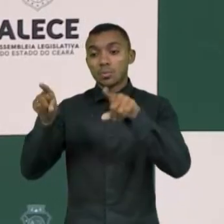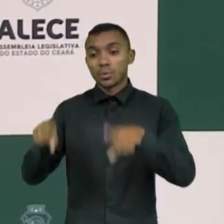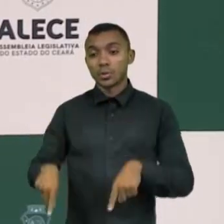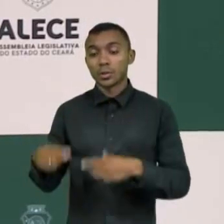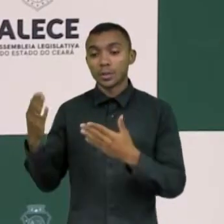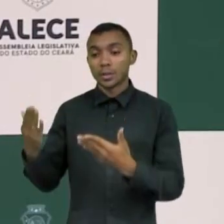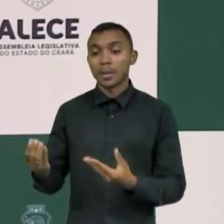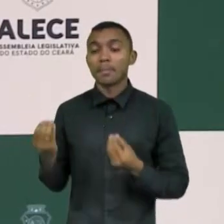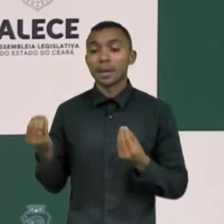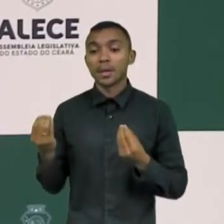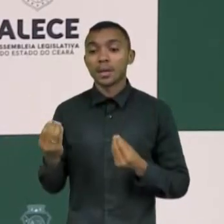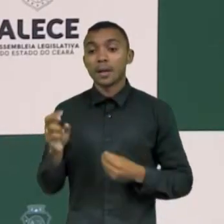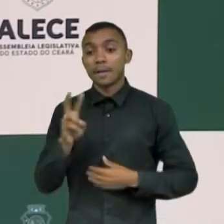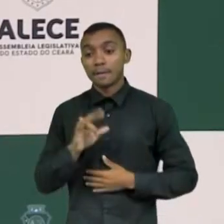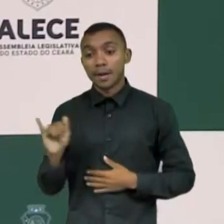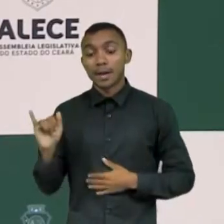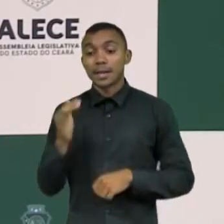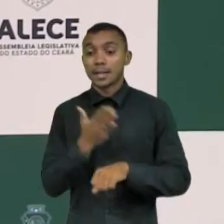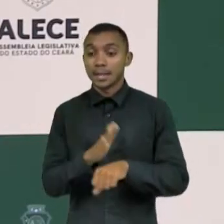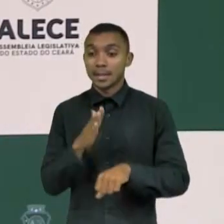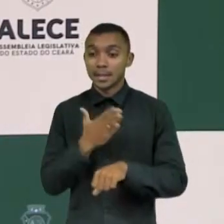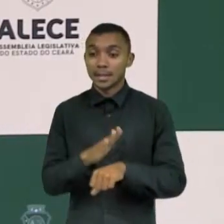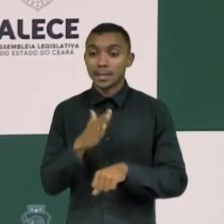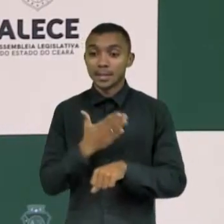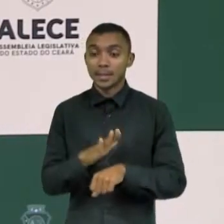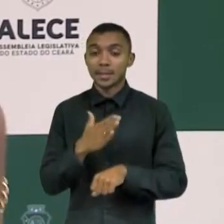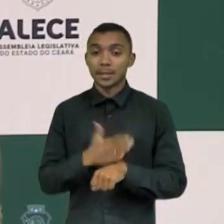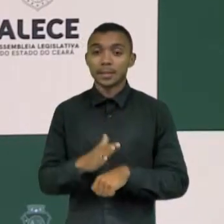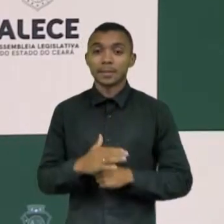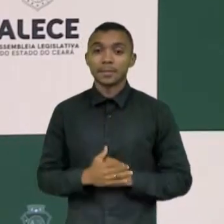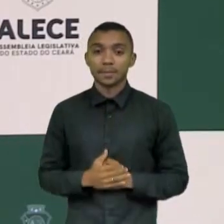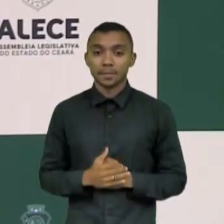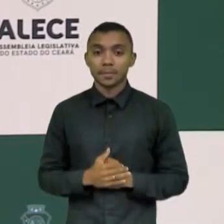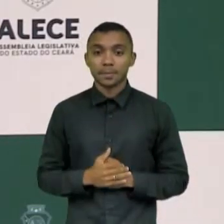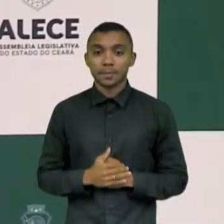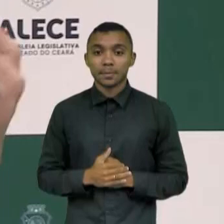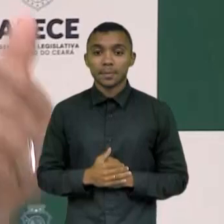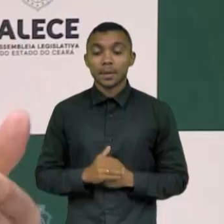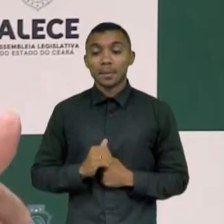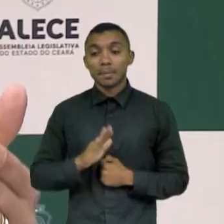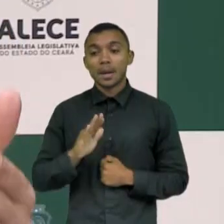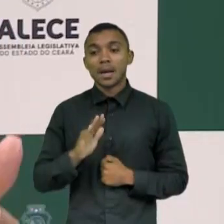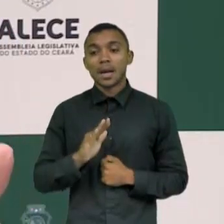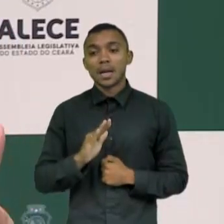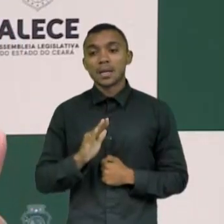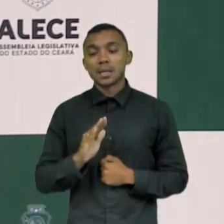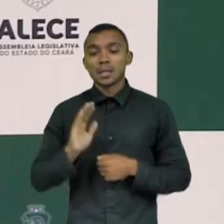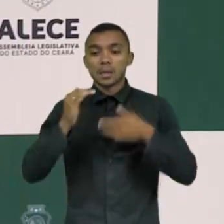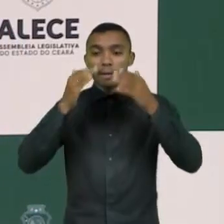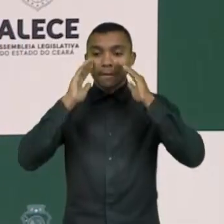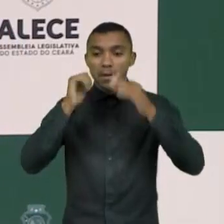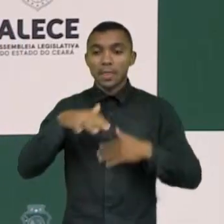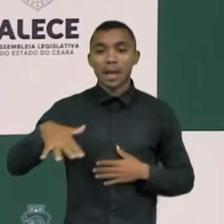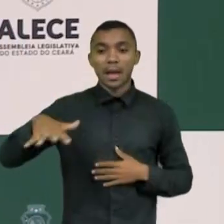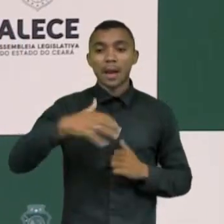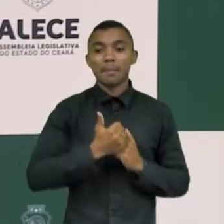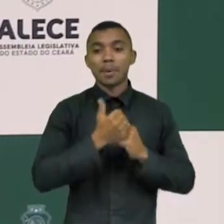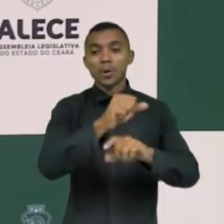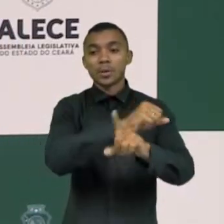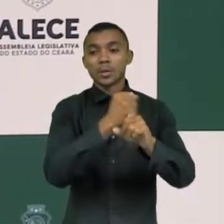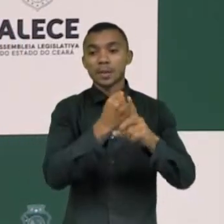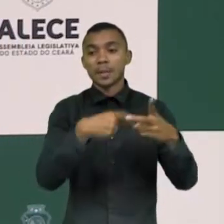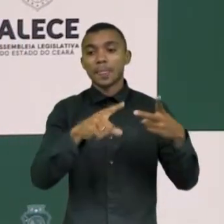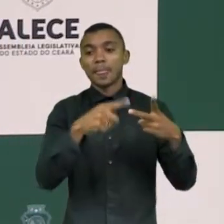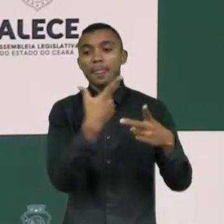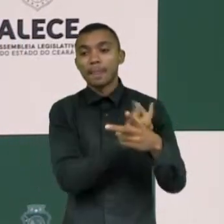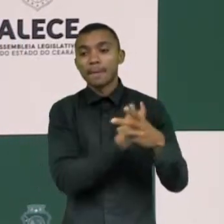que capacite-as. Né? Então, a ampliação de orçamento para assistência social, para capacitação, para